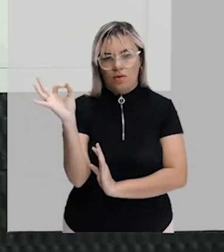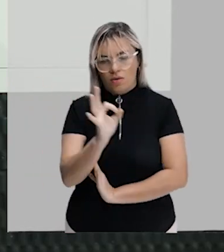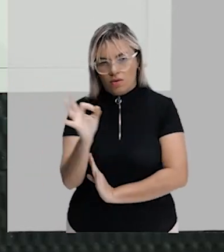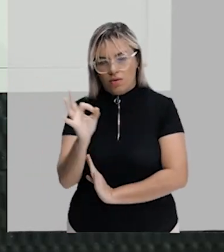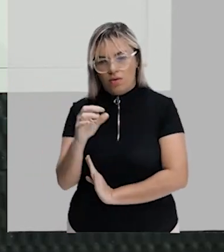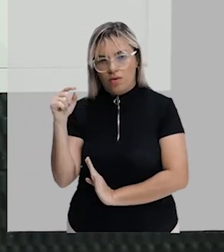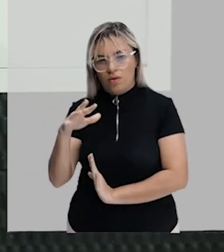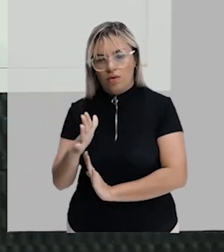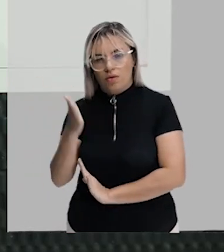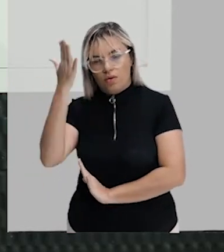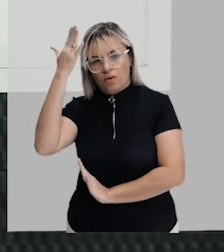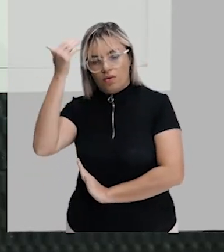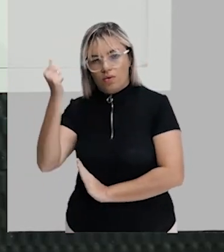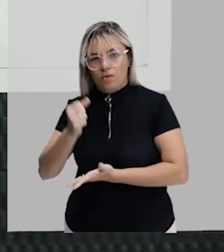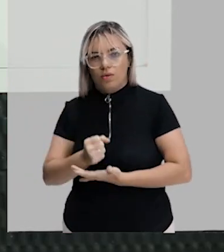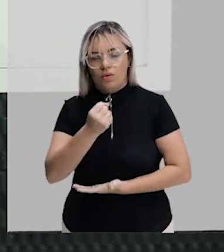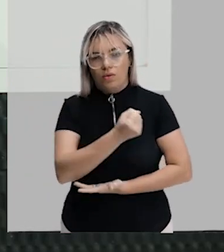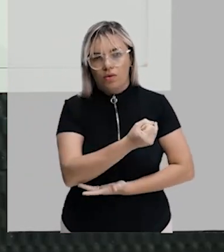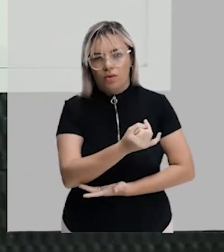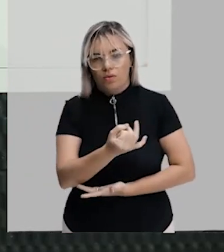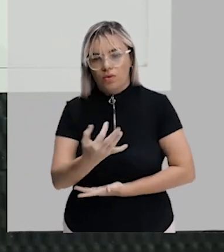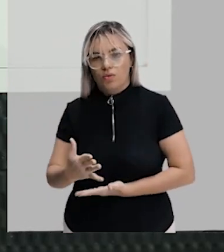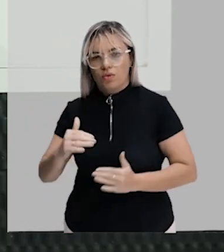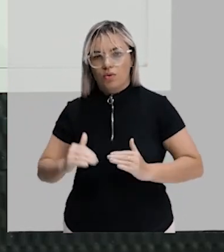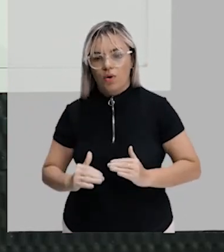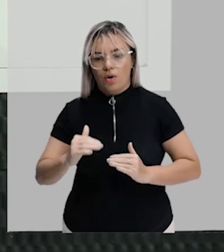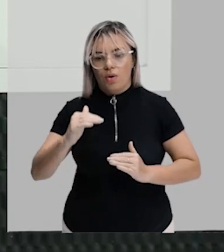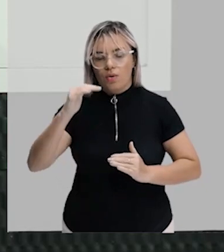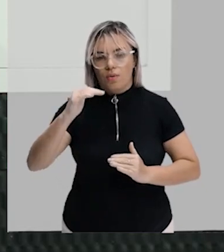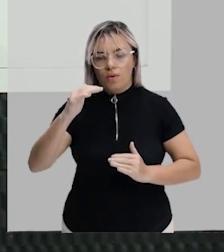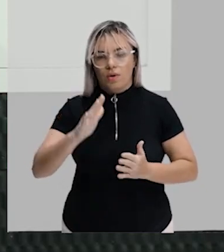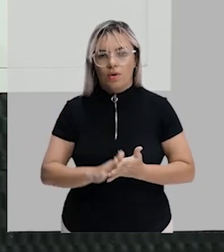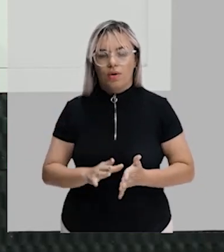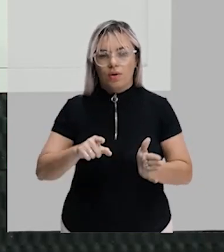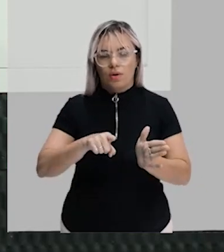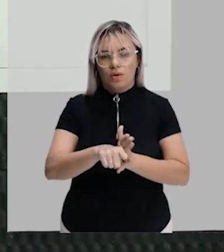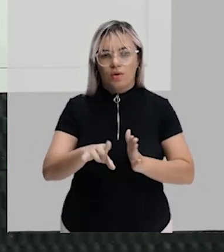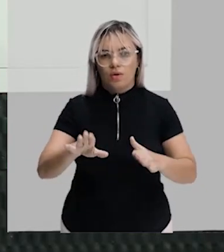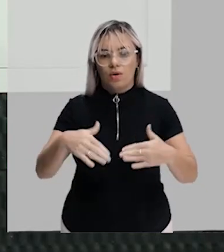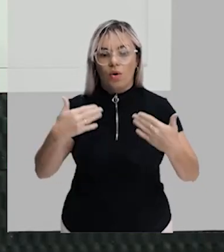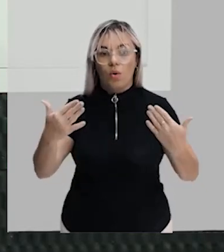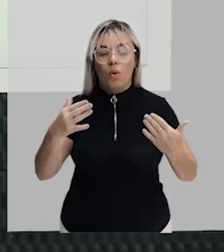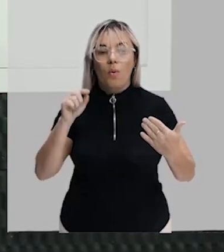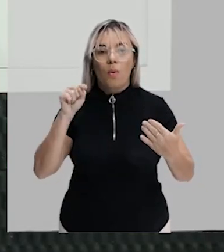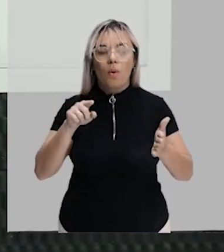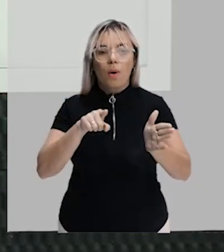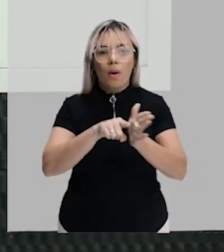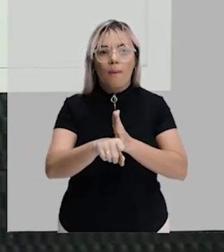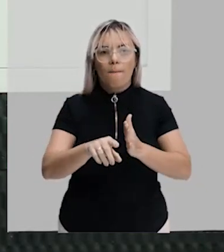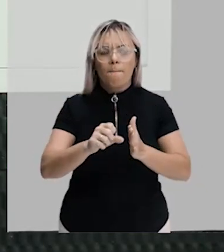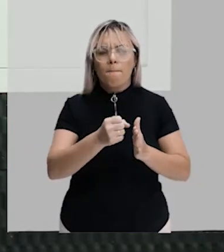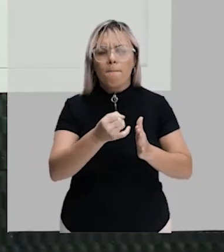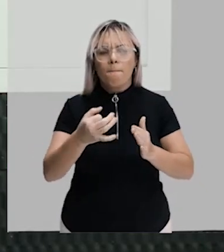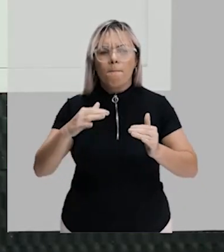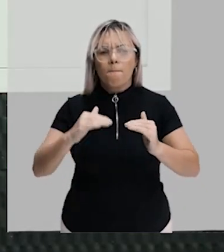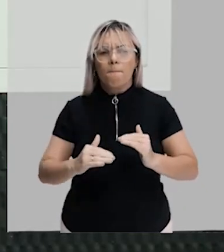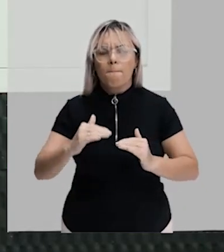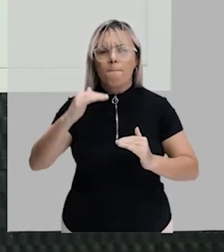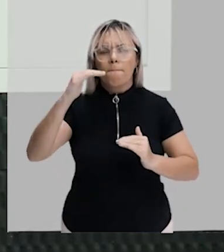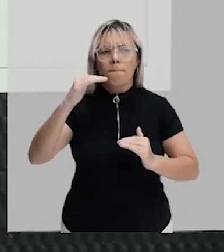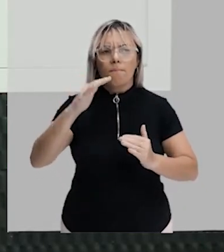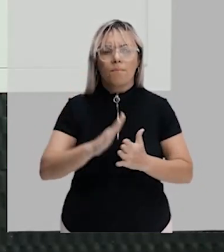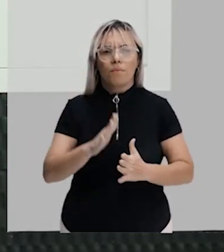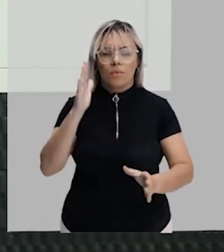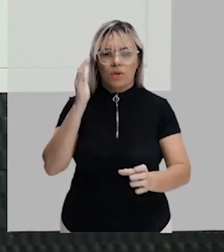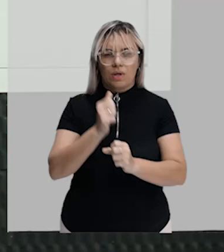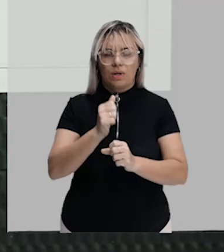uma coisa é saber de quanto foi o aumento. Se ele perguntasse de quanto foi o aumento, aí eu teria que calcular quanto